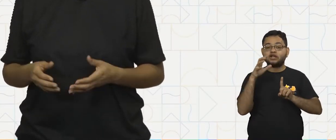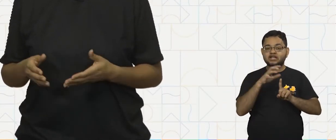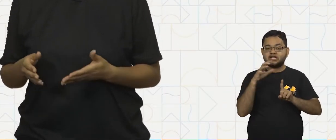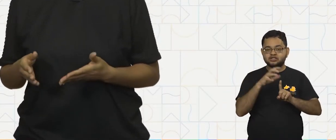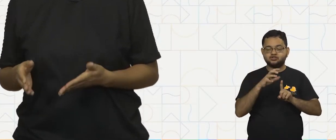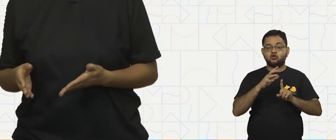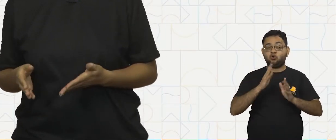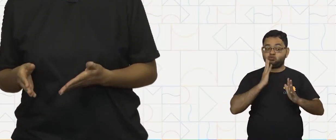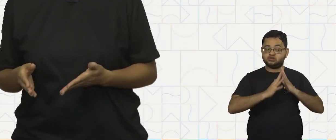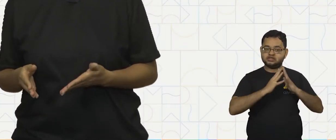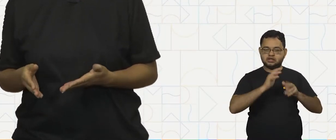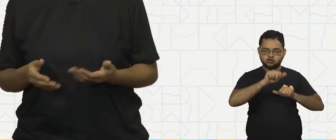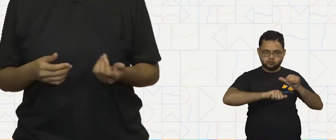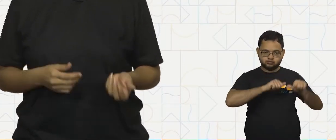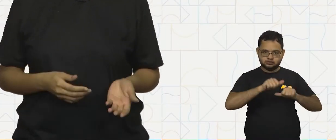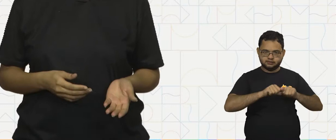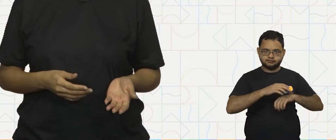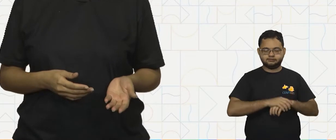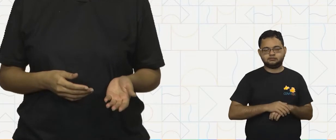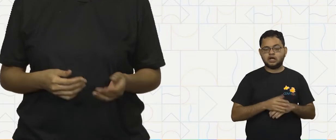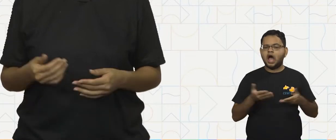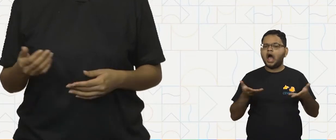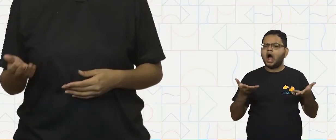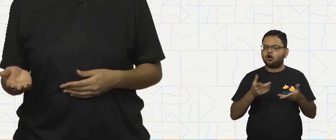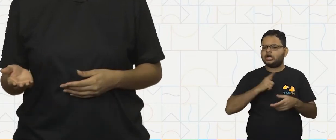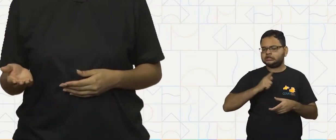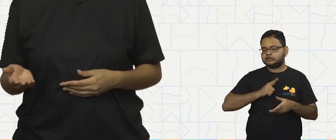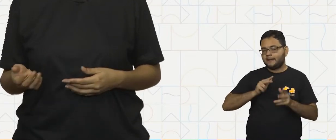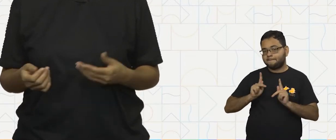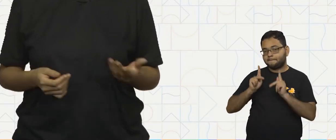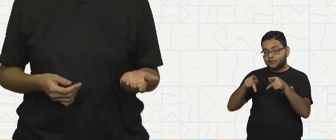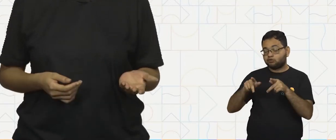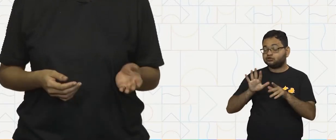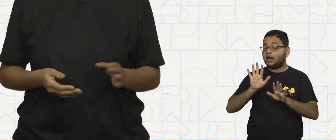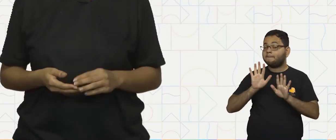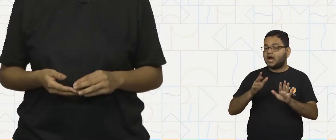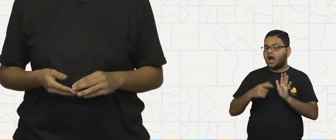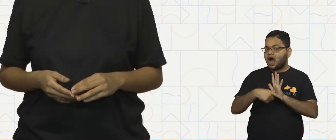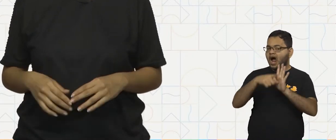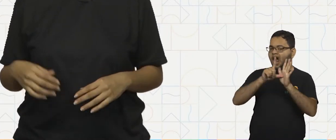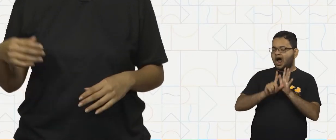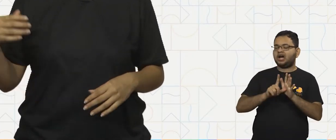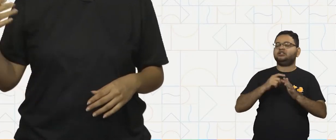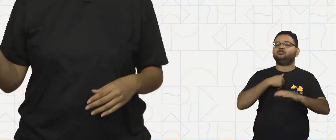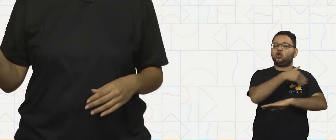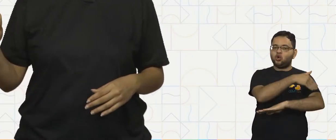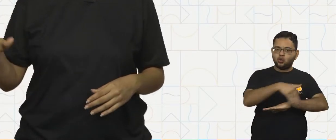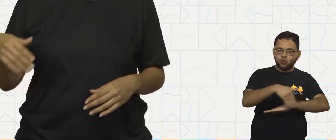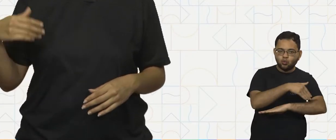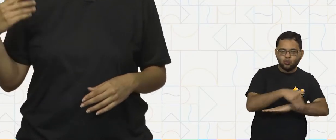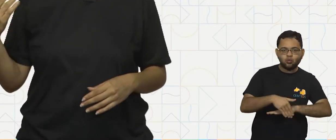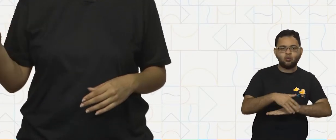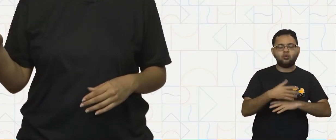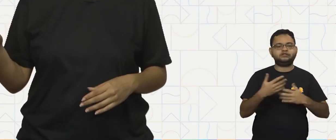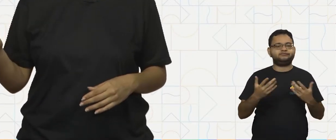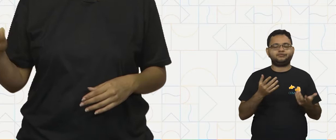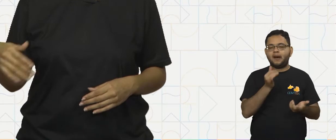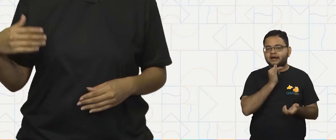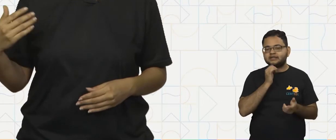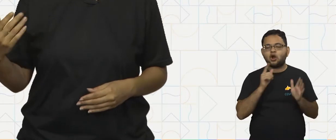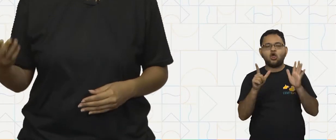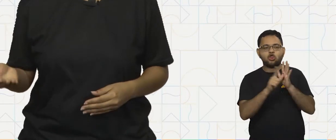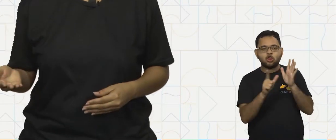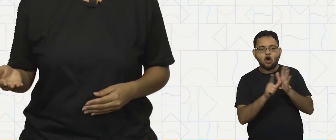Manaus, onde hoje as pontes eram ruas, calçadas e acessos principais a lojas,